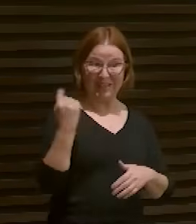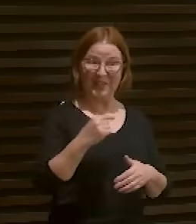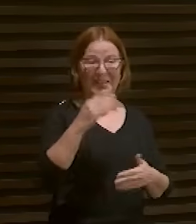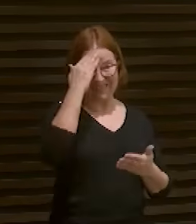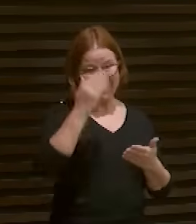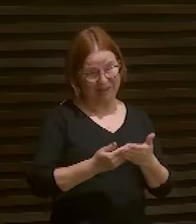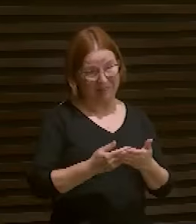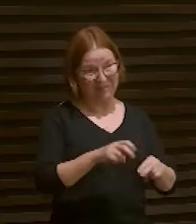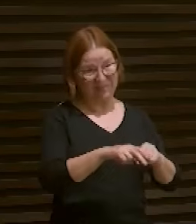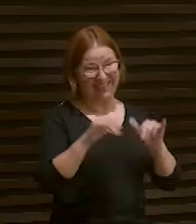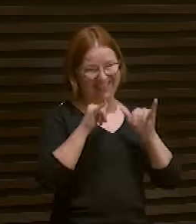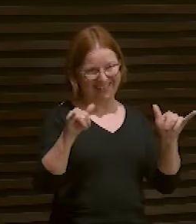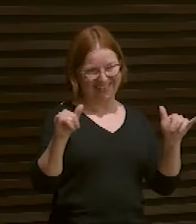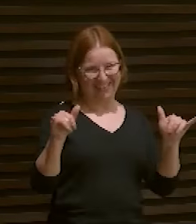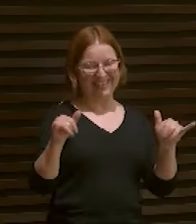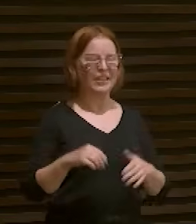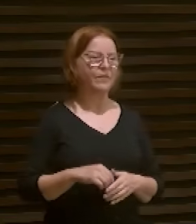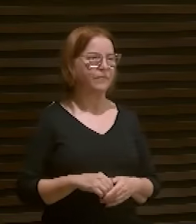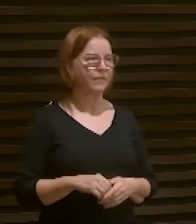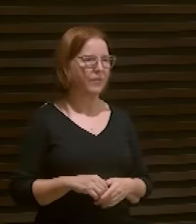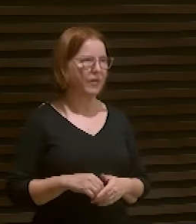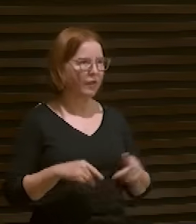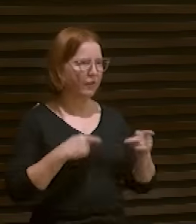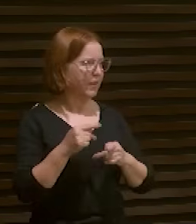isso falamos. Eu falei, chega